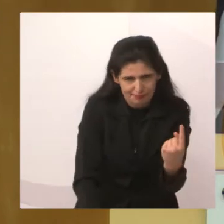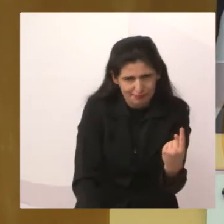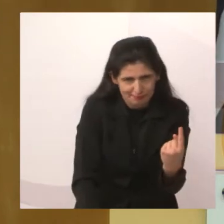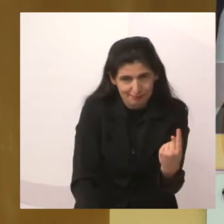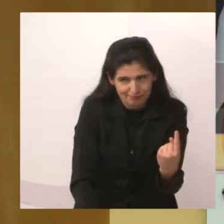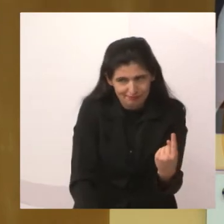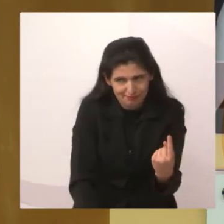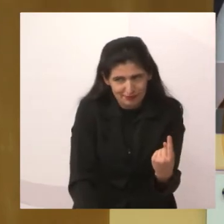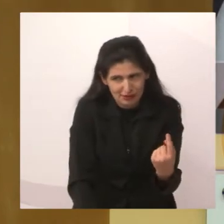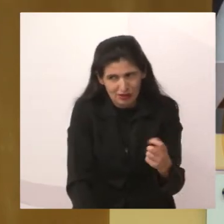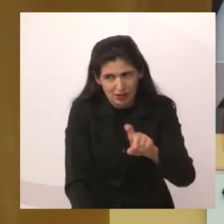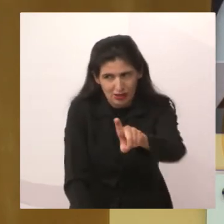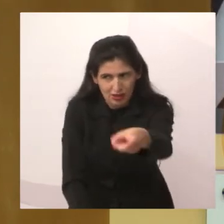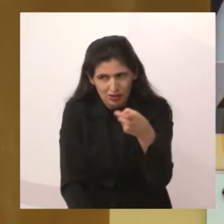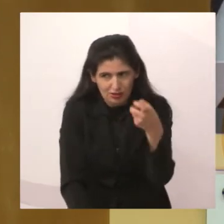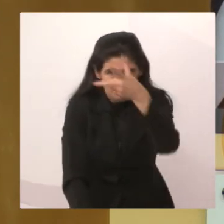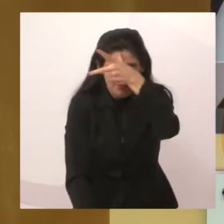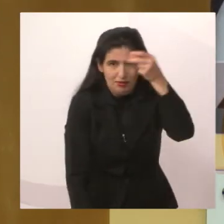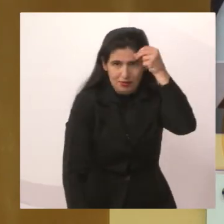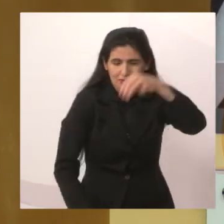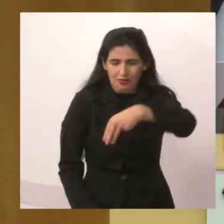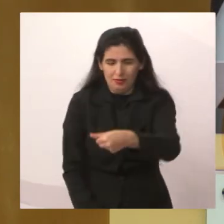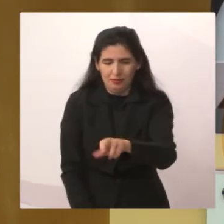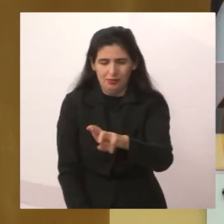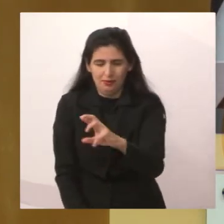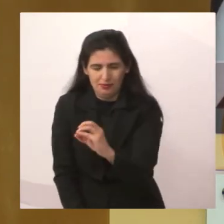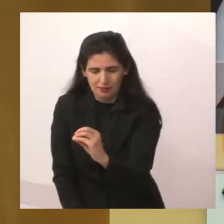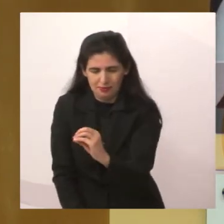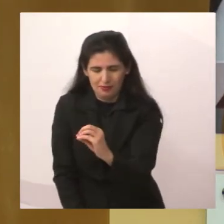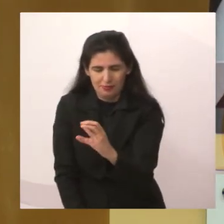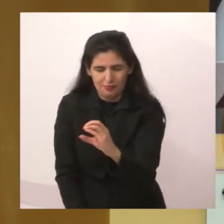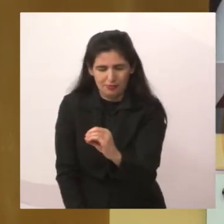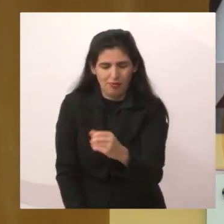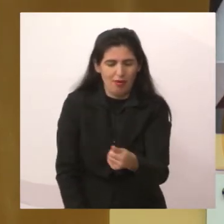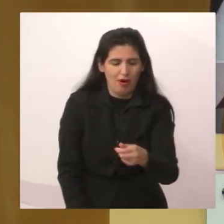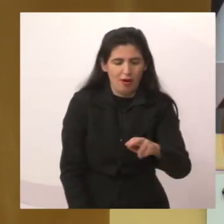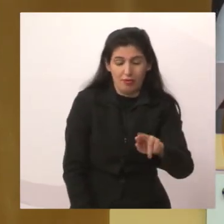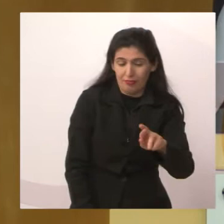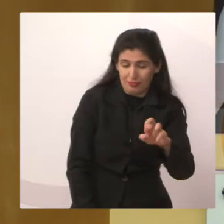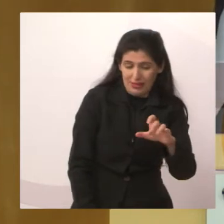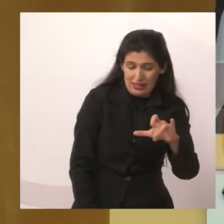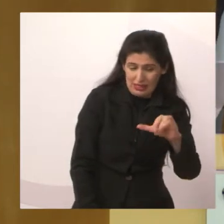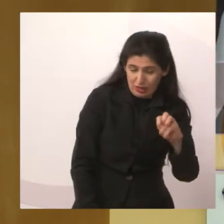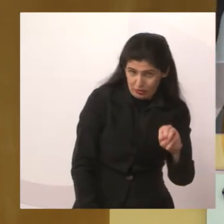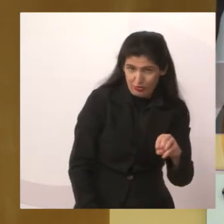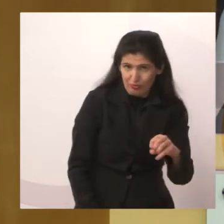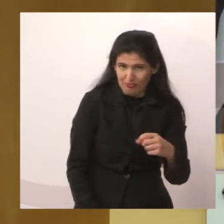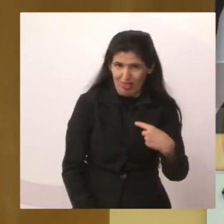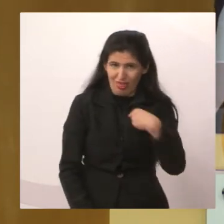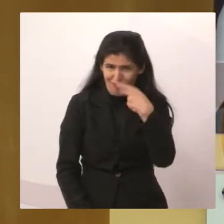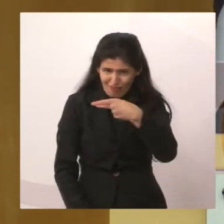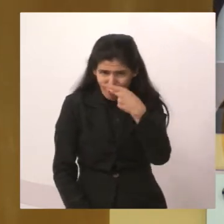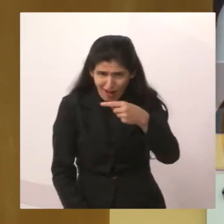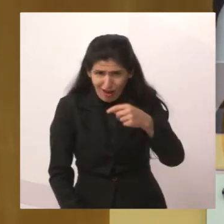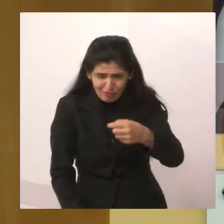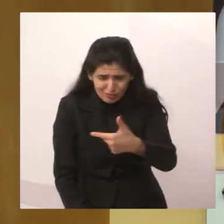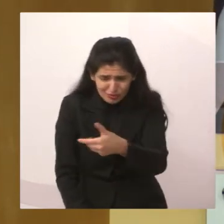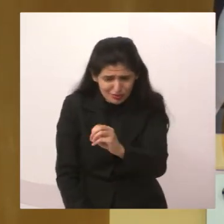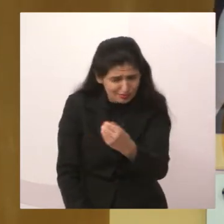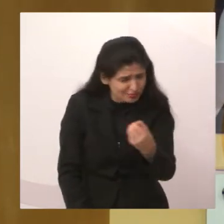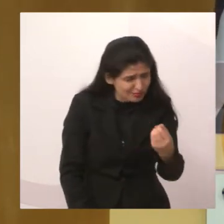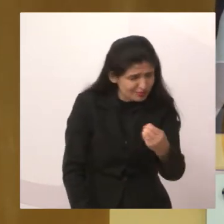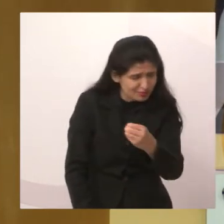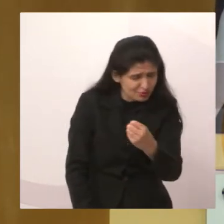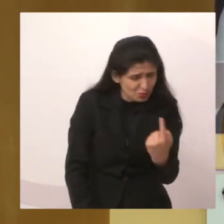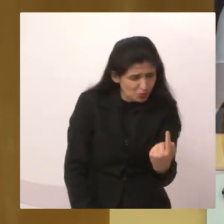do antigo prefeito Marco Aurélio. Eu registro aqui que em 2001 eu não estava nessa casa,